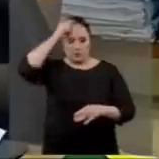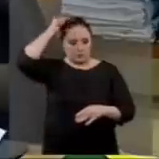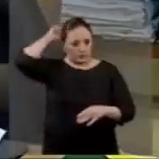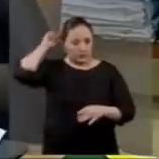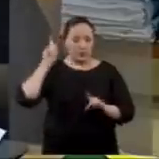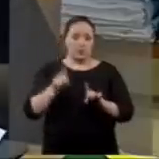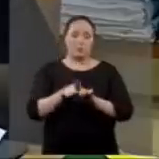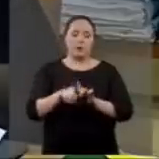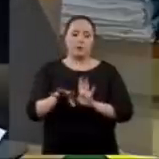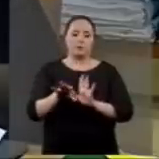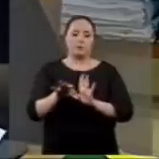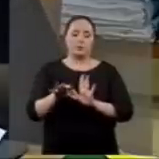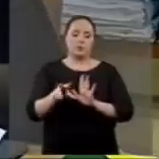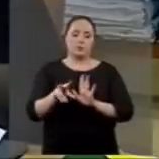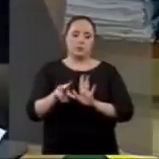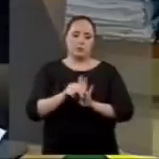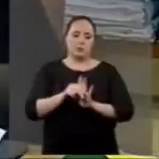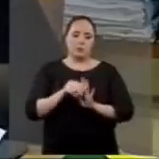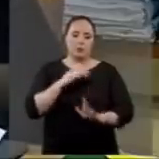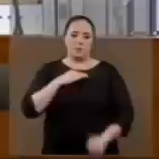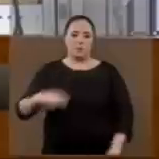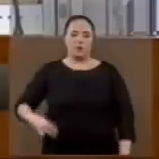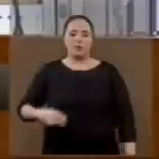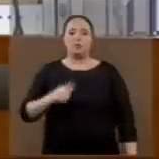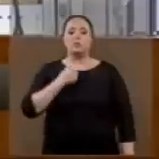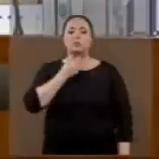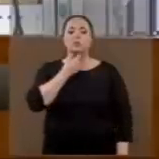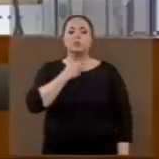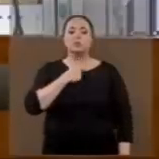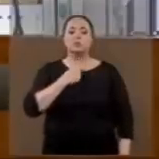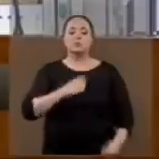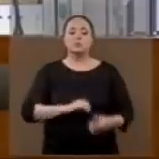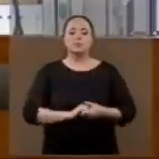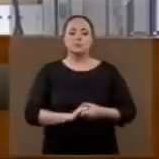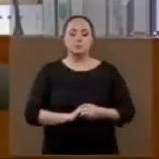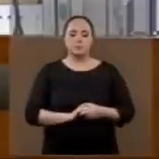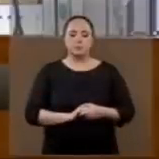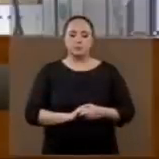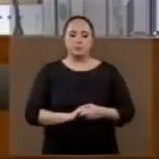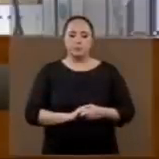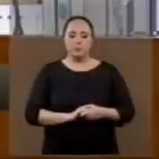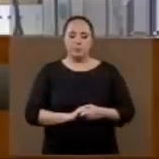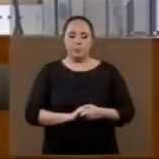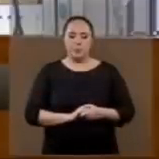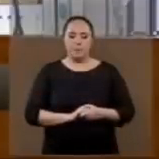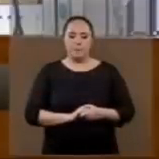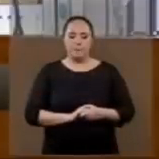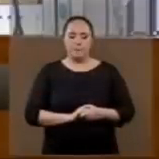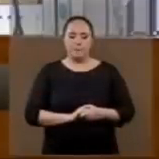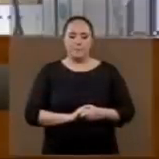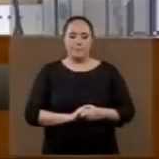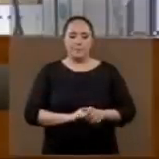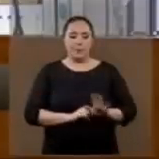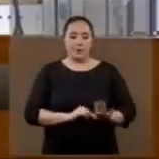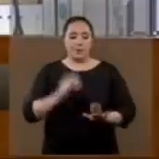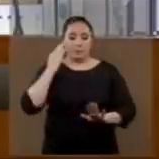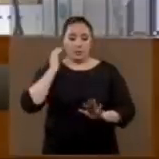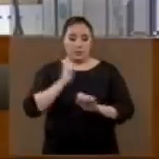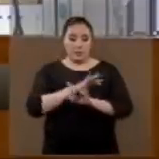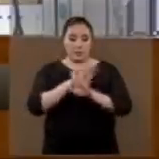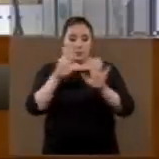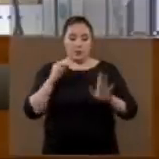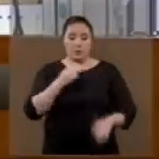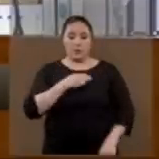do ministro Lewandowski. Ministro, apenas para fins de deixar perfeitamente claro,